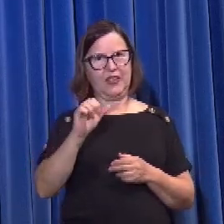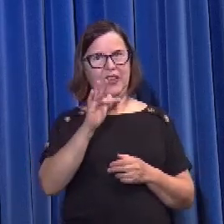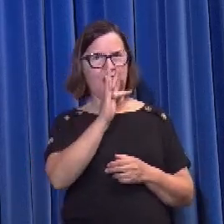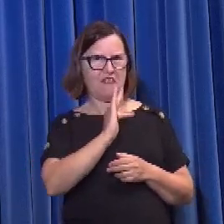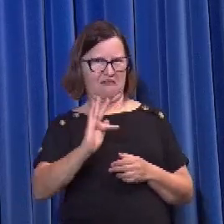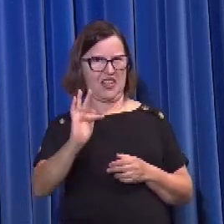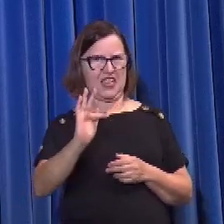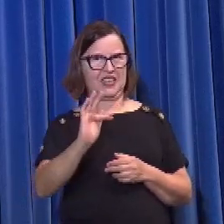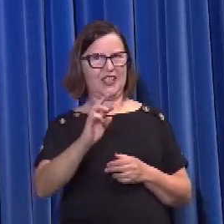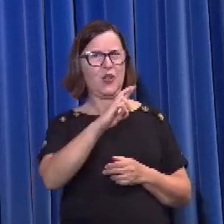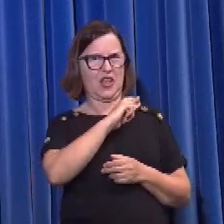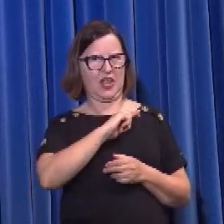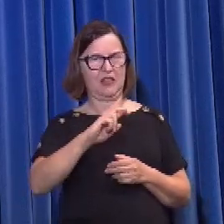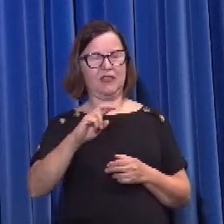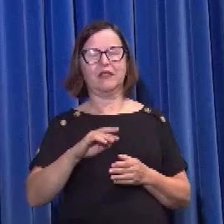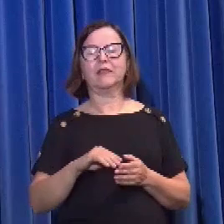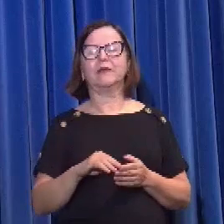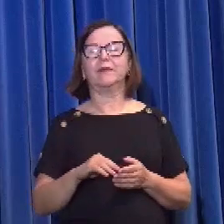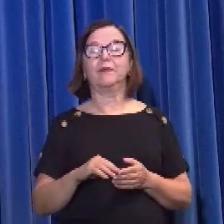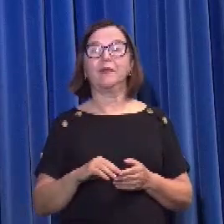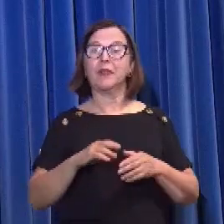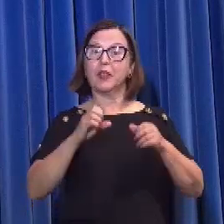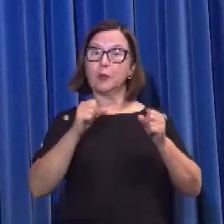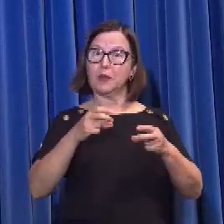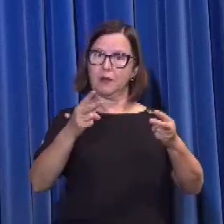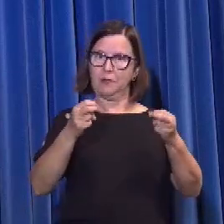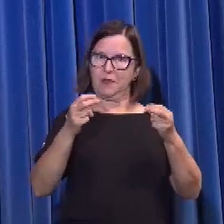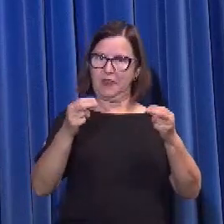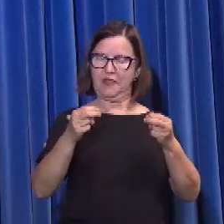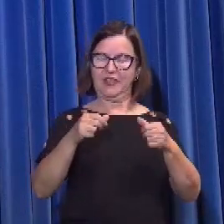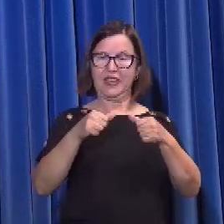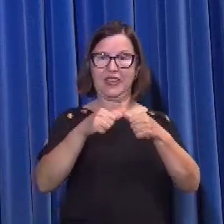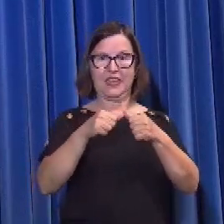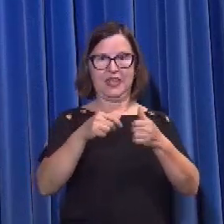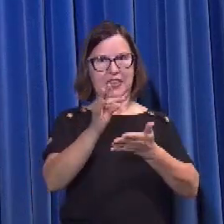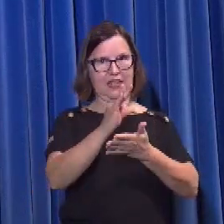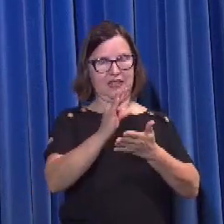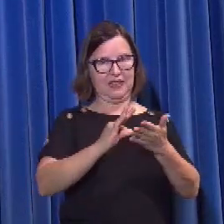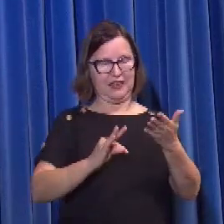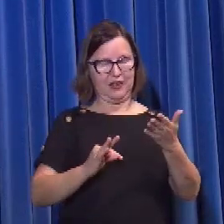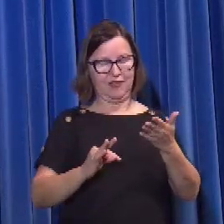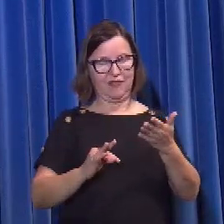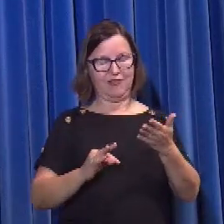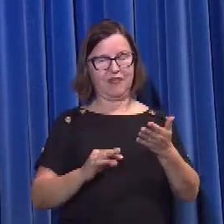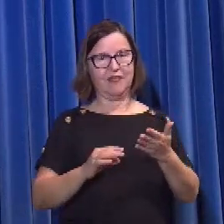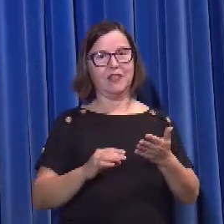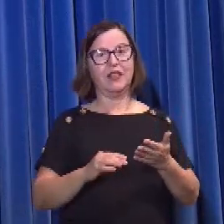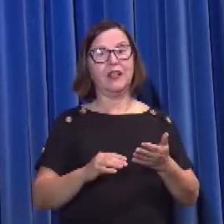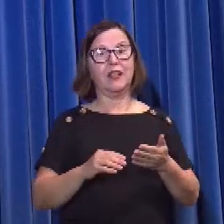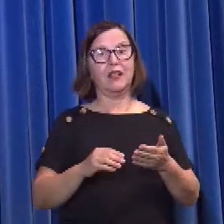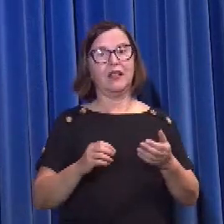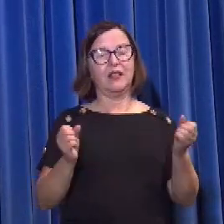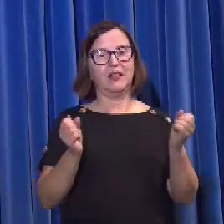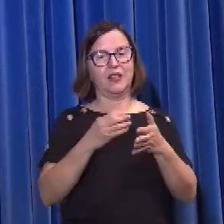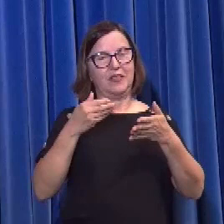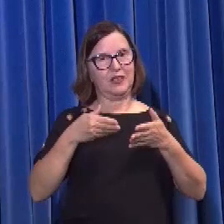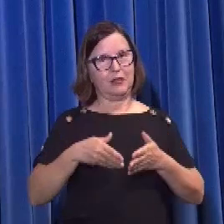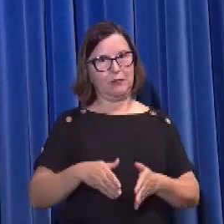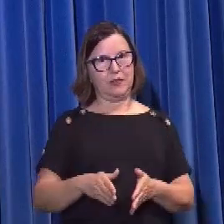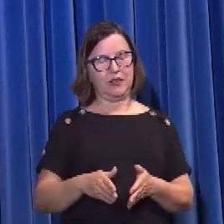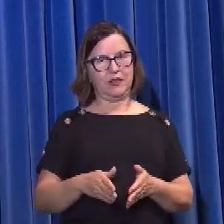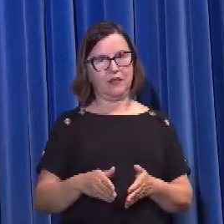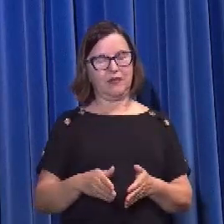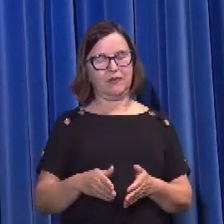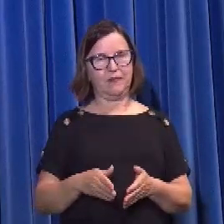E nós pudemos observar nessa passagem que realmente o novo nascimento é um dos